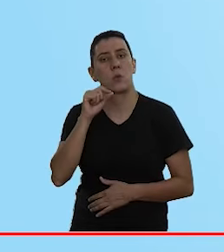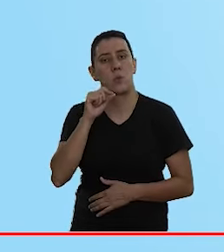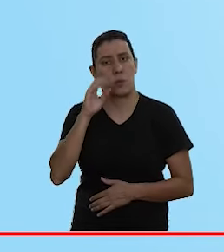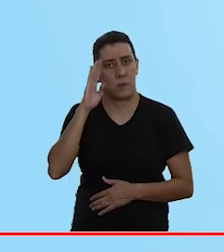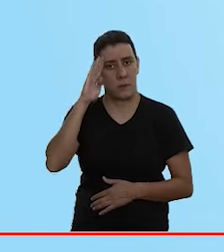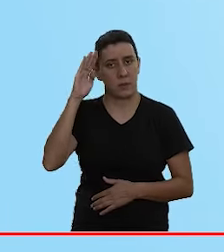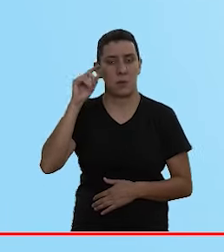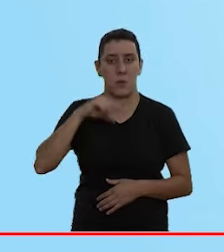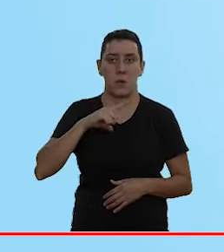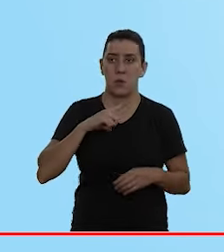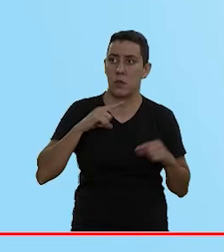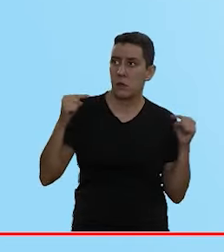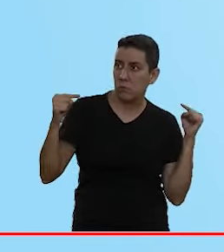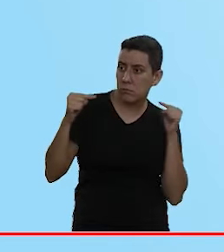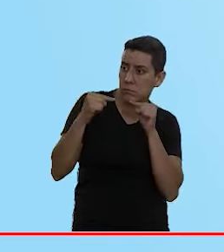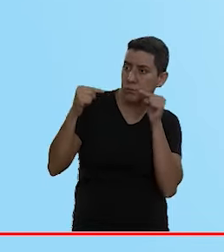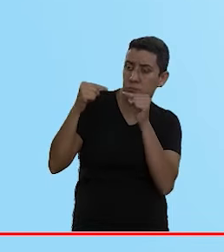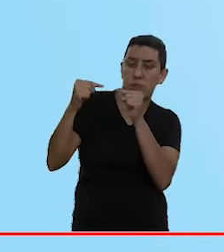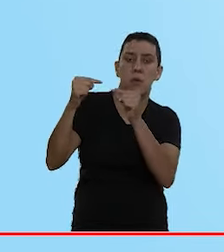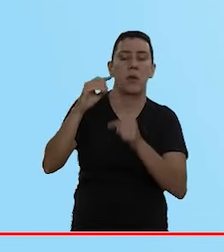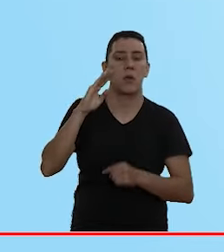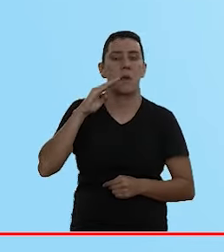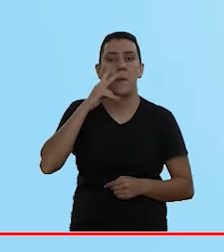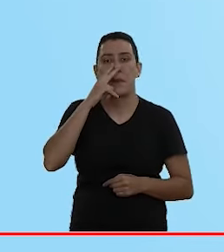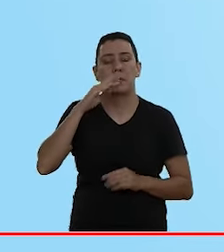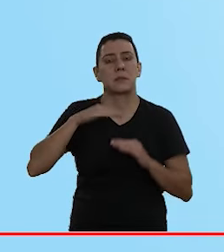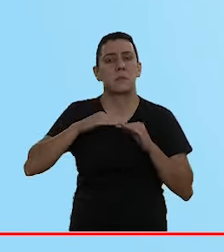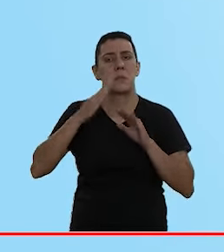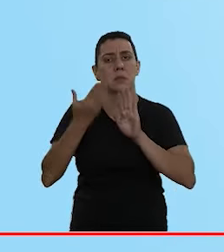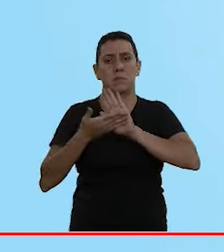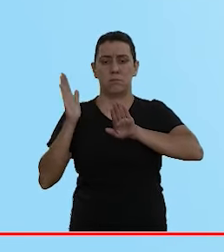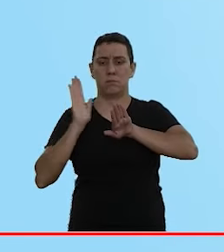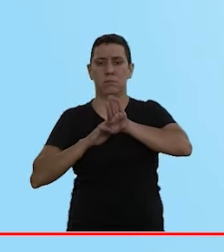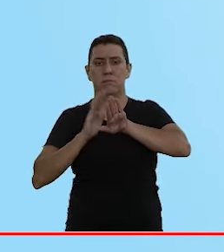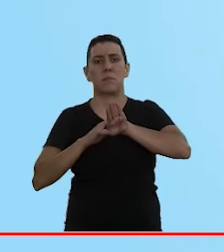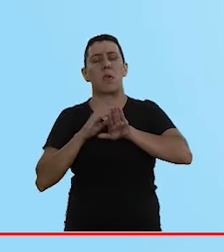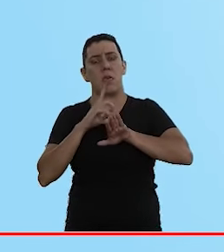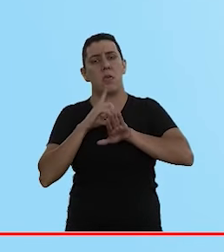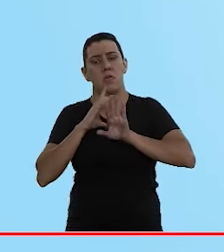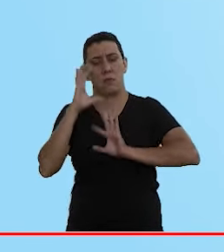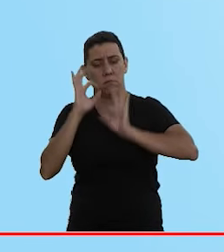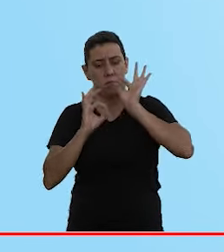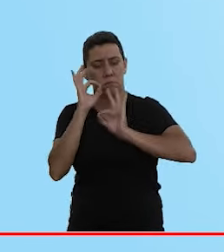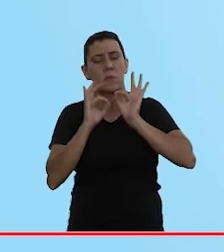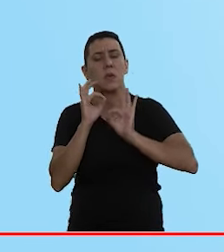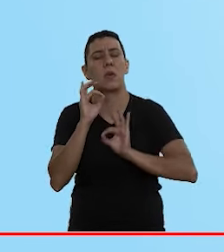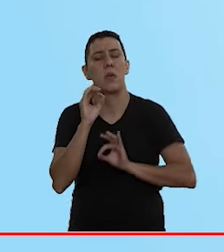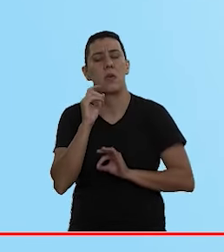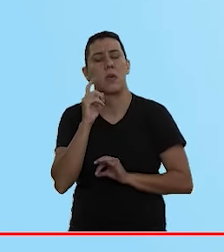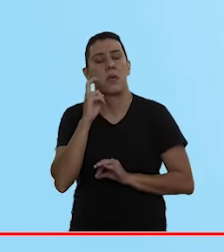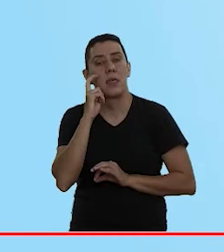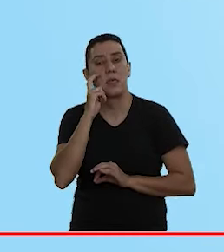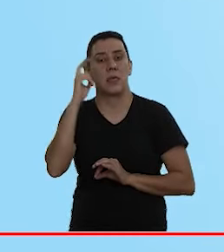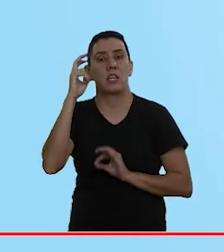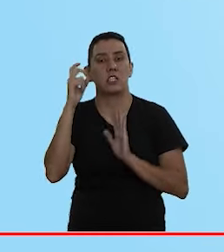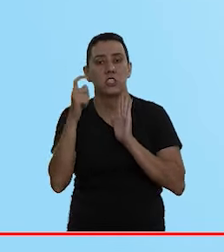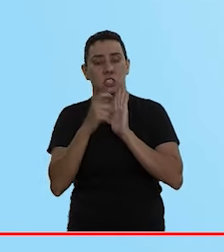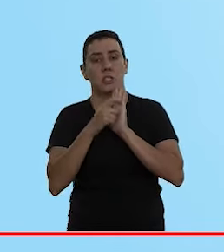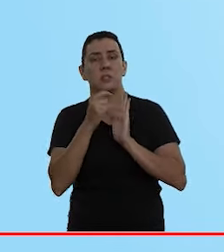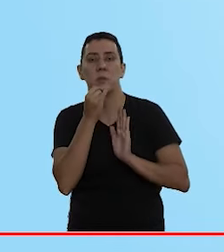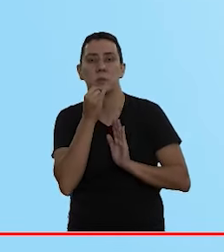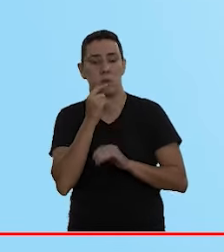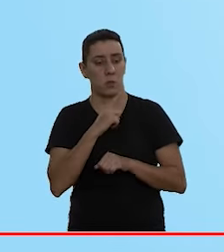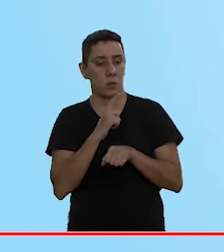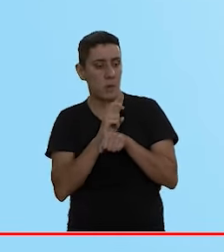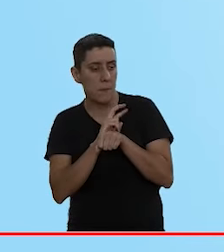vai estar cada vez mais inteligente, porque a gente vai ter ali na utility scale, no nível de transmissão, monitoramento, a gente vai ter